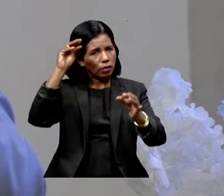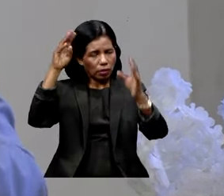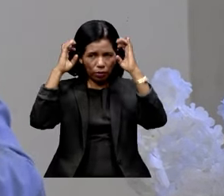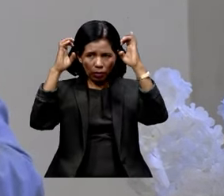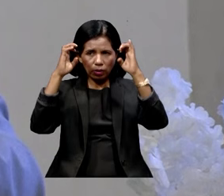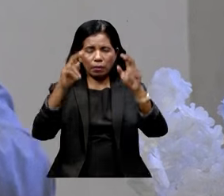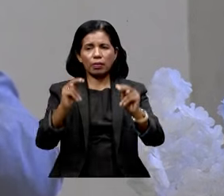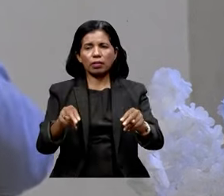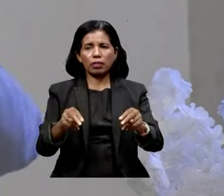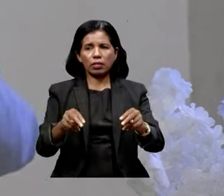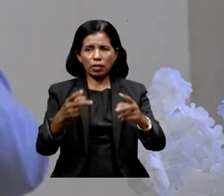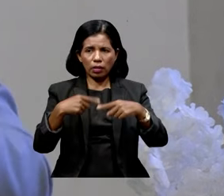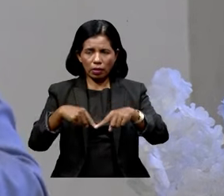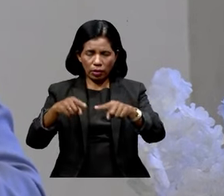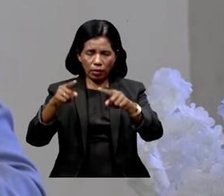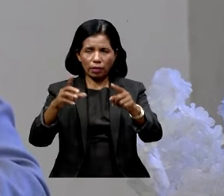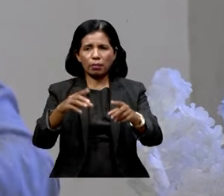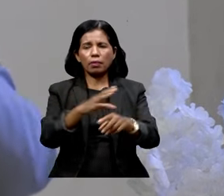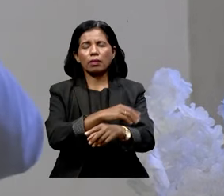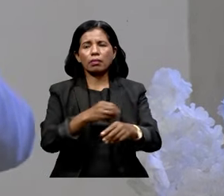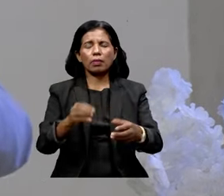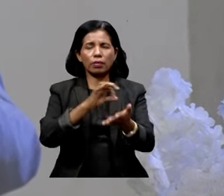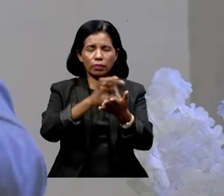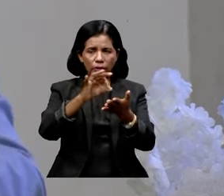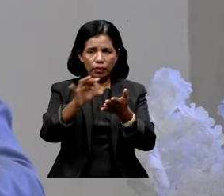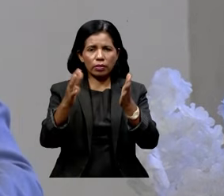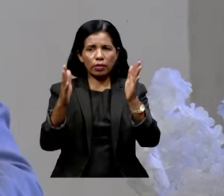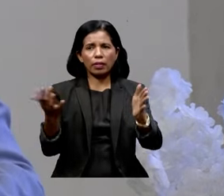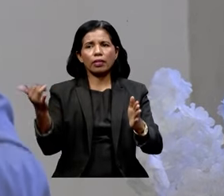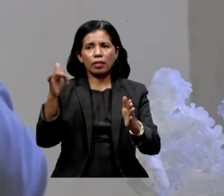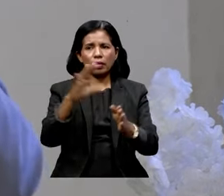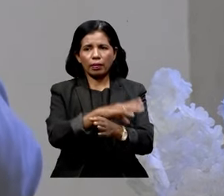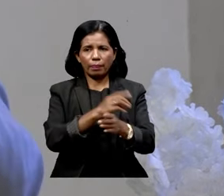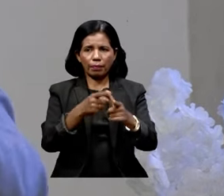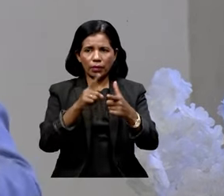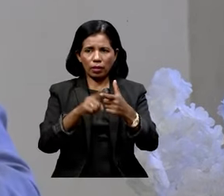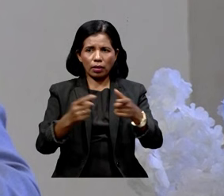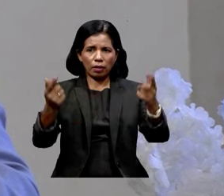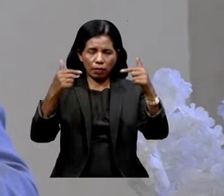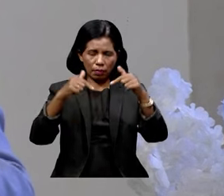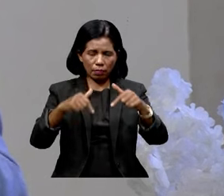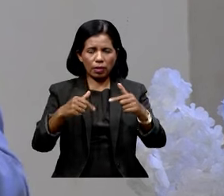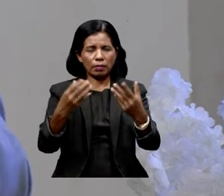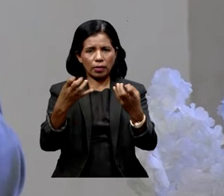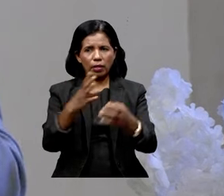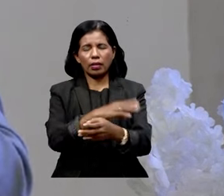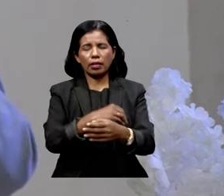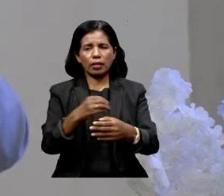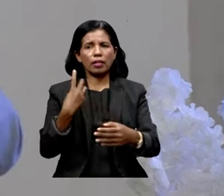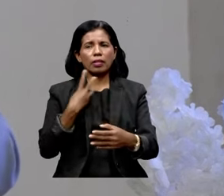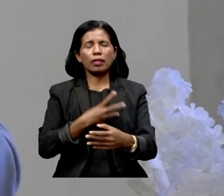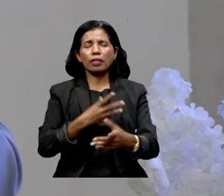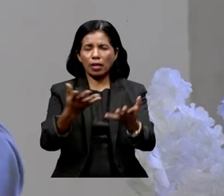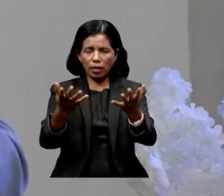Precisa reforçar a idade da formação, cara, precisa materiais didáticos que sejam mais adequados. E daí, da